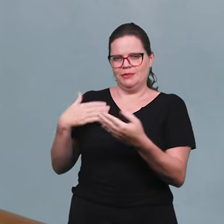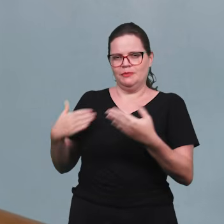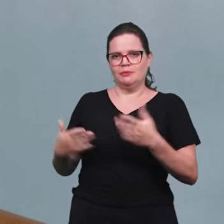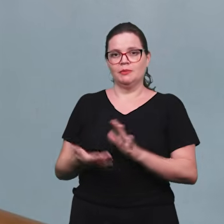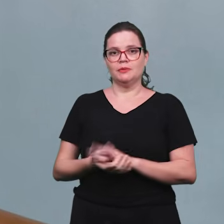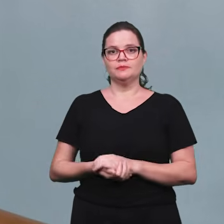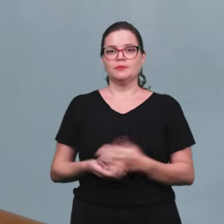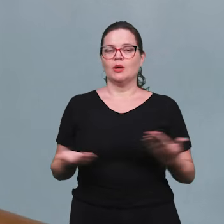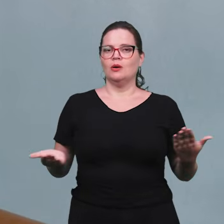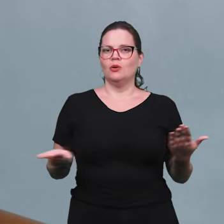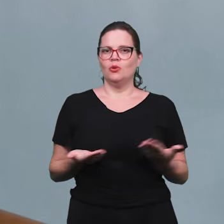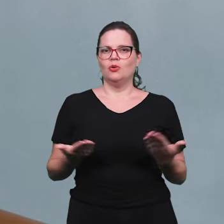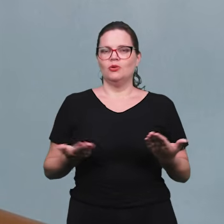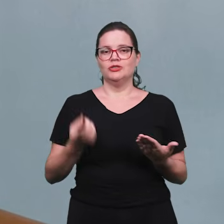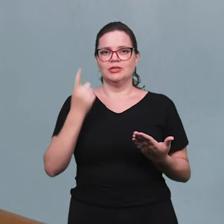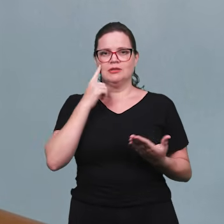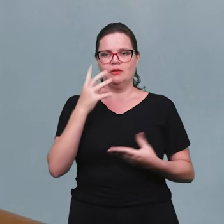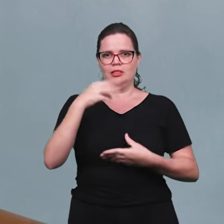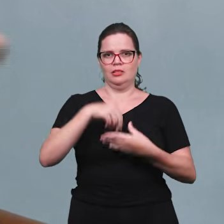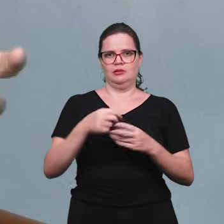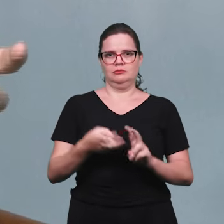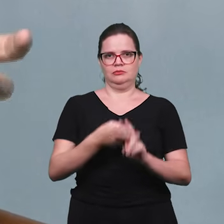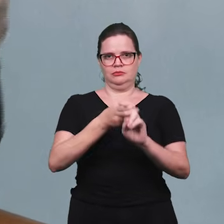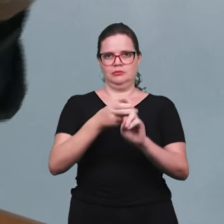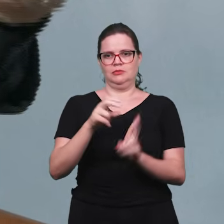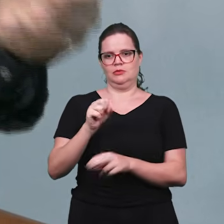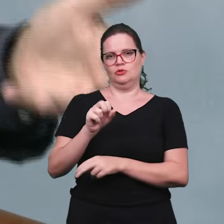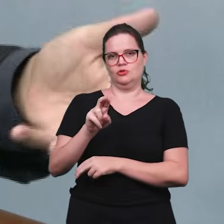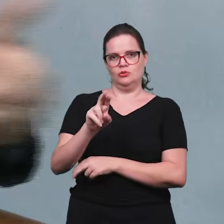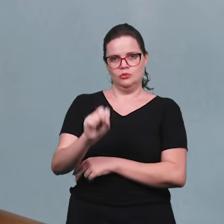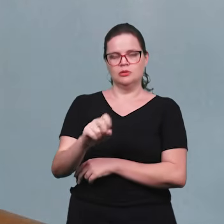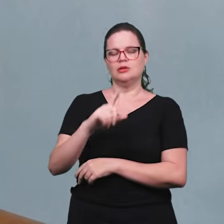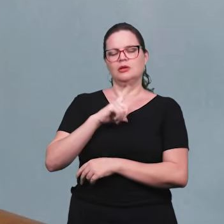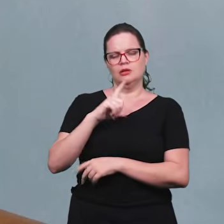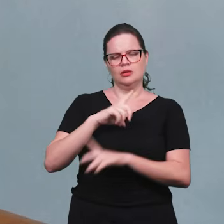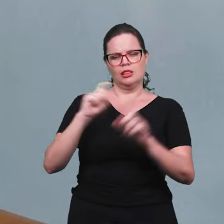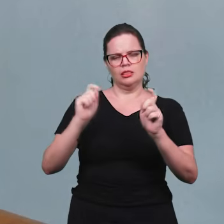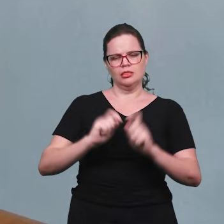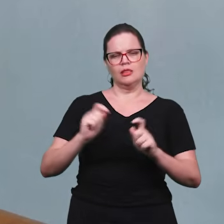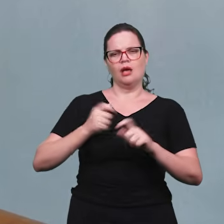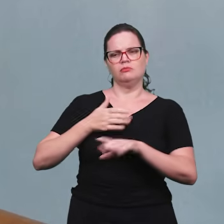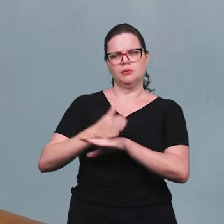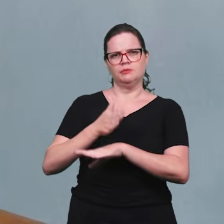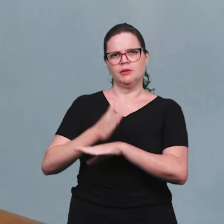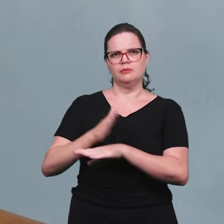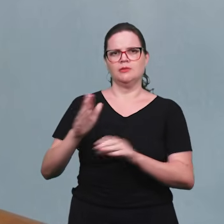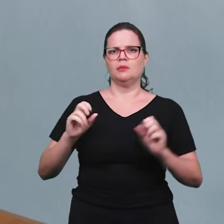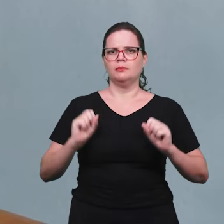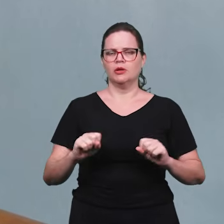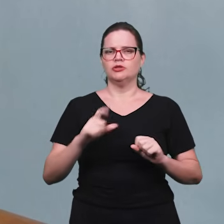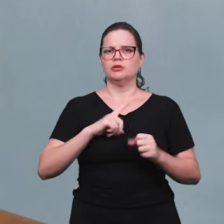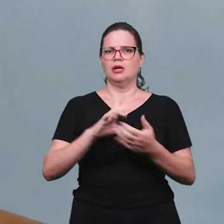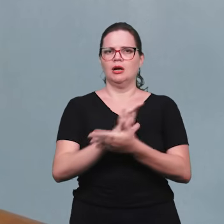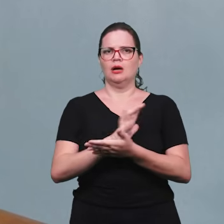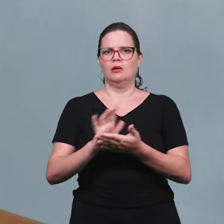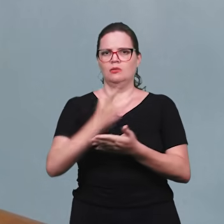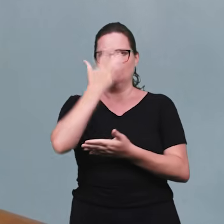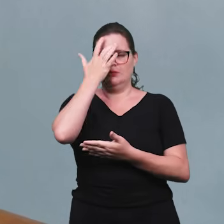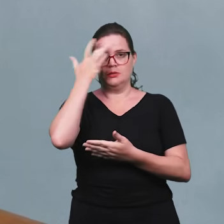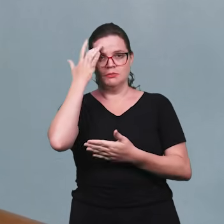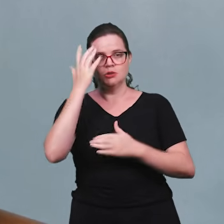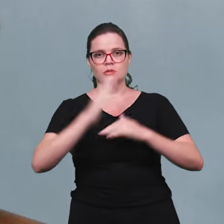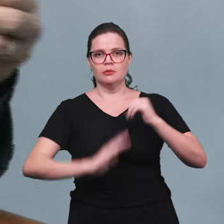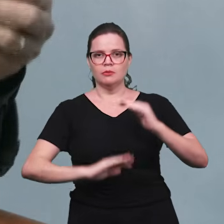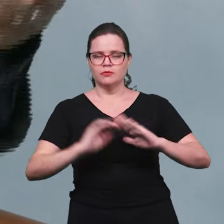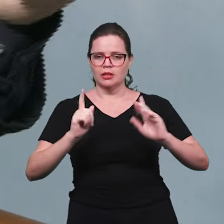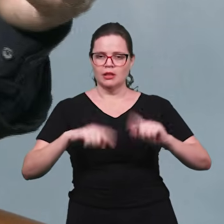nós hoje, dentro do sistema único, temos essa disponibilidade de acessos, até mesmo de operadores também possuem,